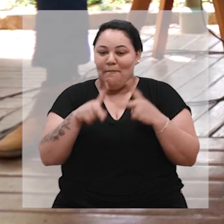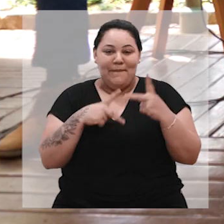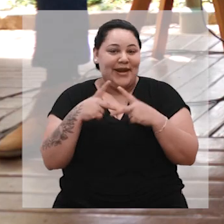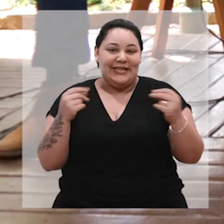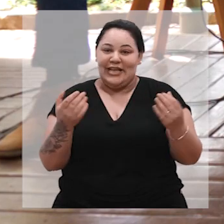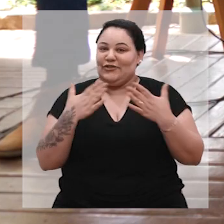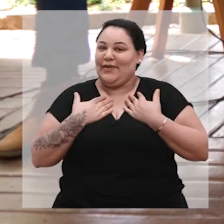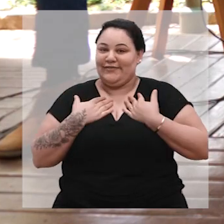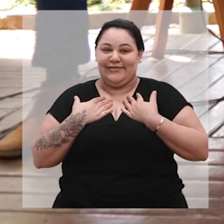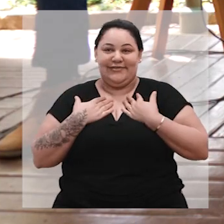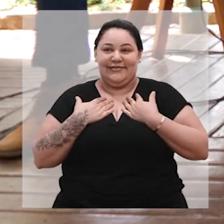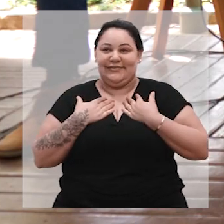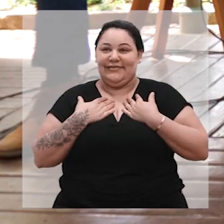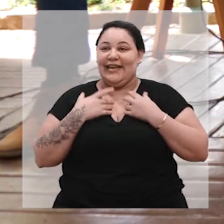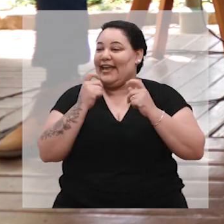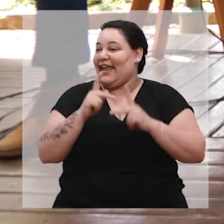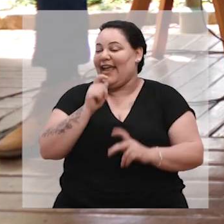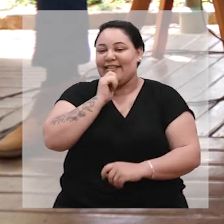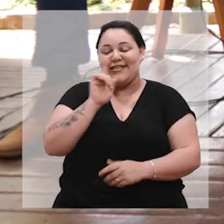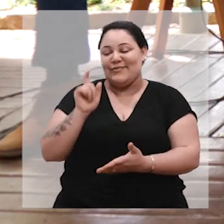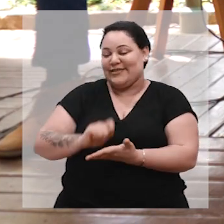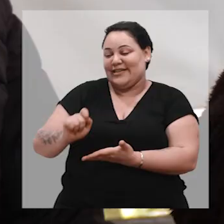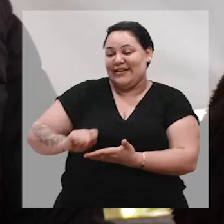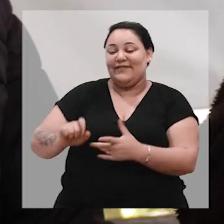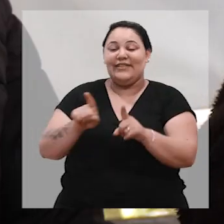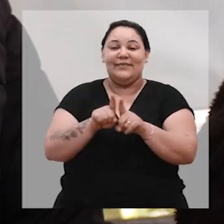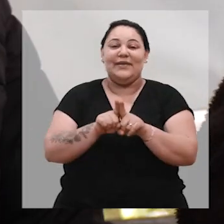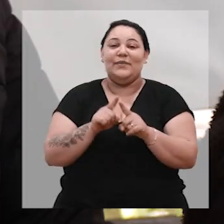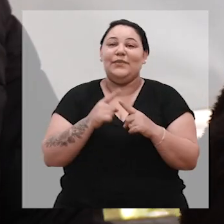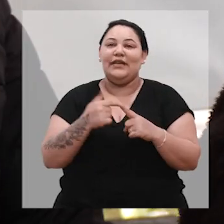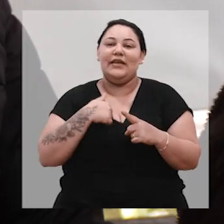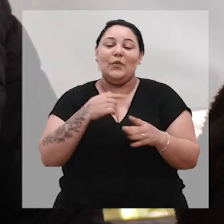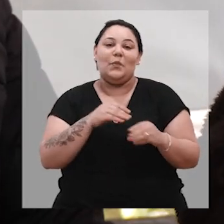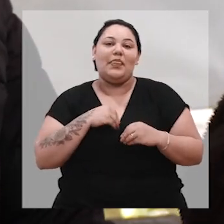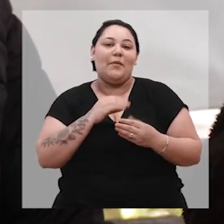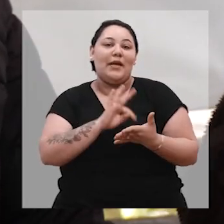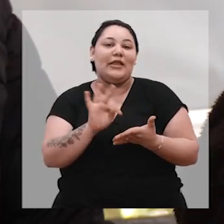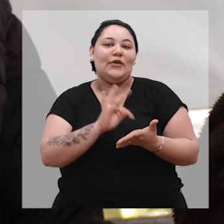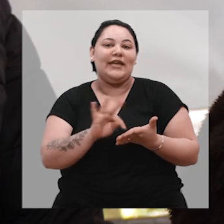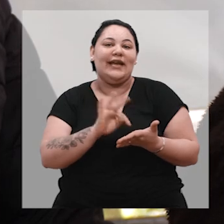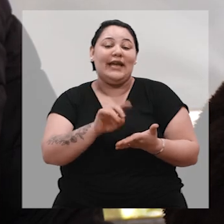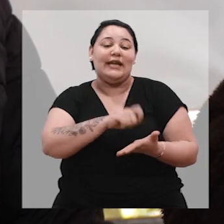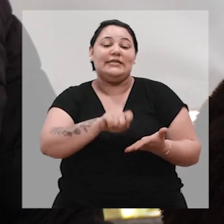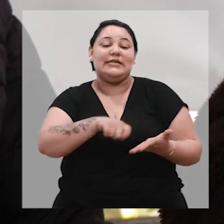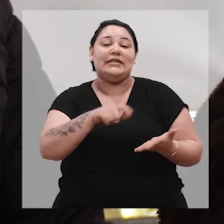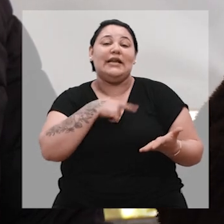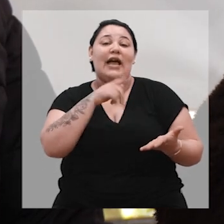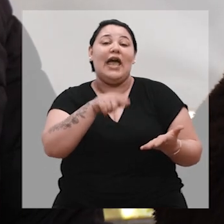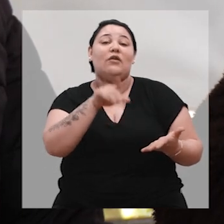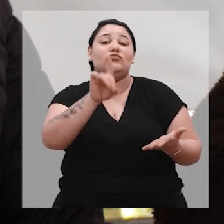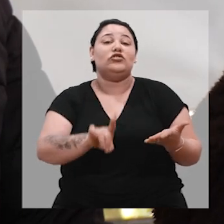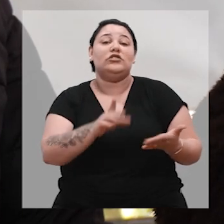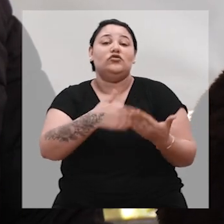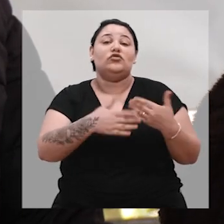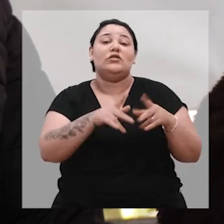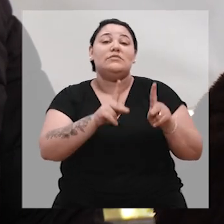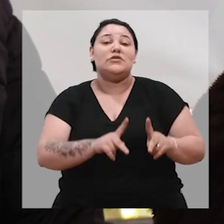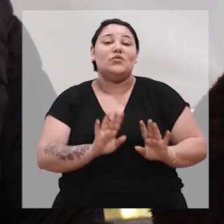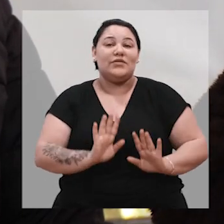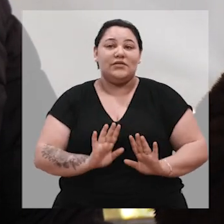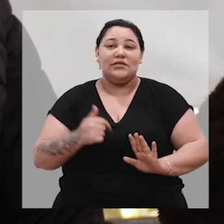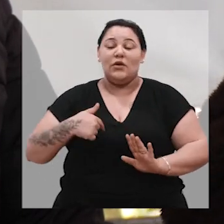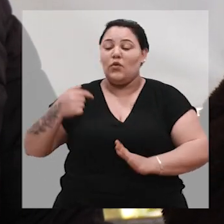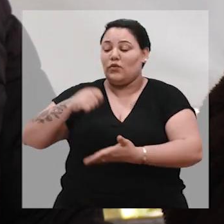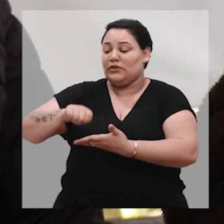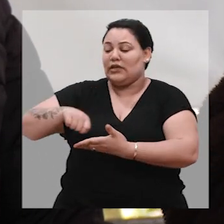assim, é uma coisa que é inexplicável. E para quem não escreve também, porque eu sou da teoria que a escrita ela é um direito